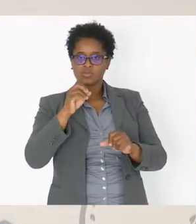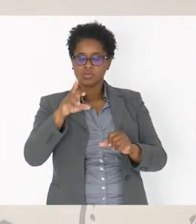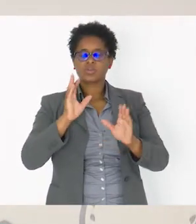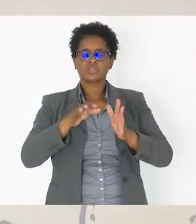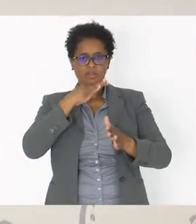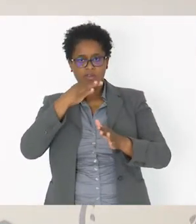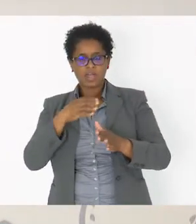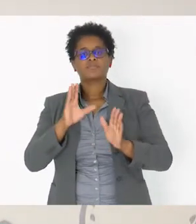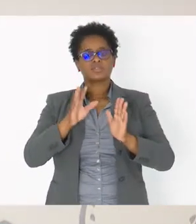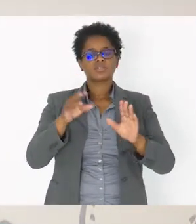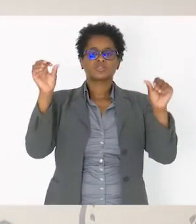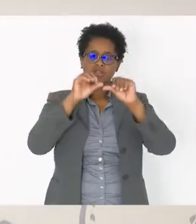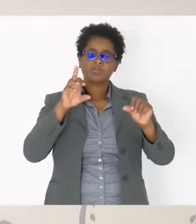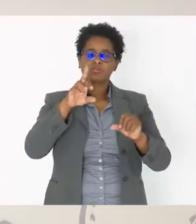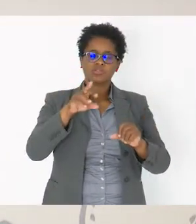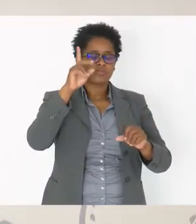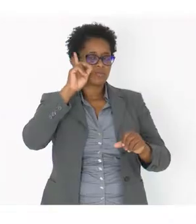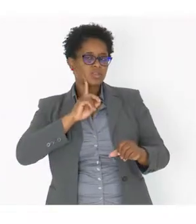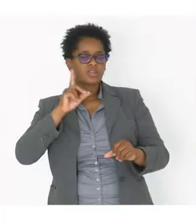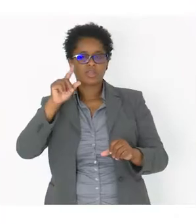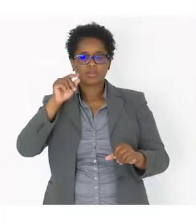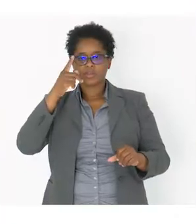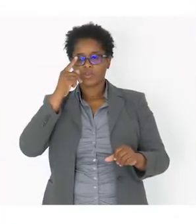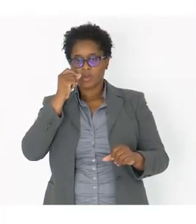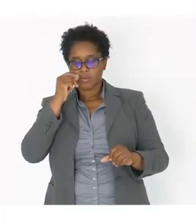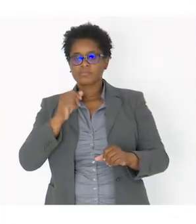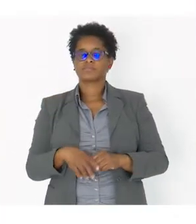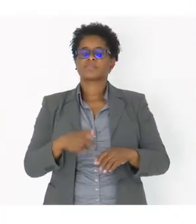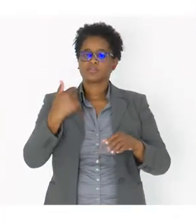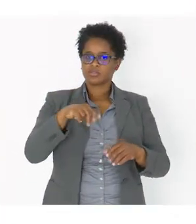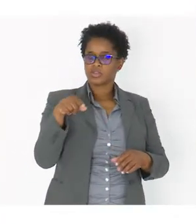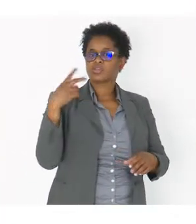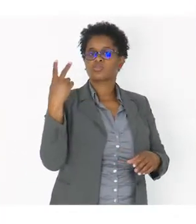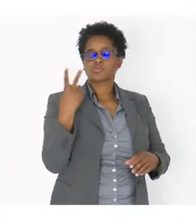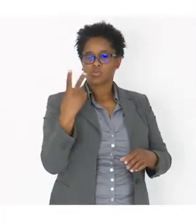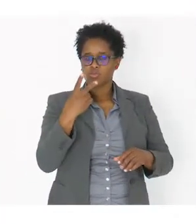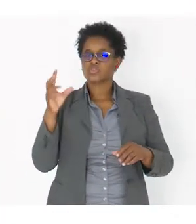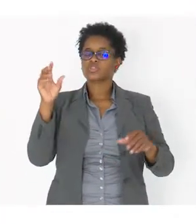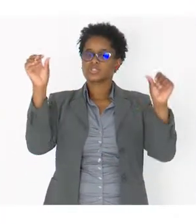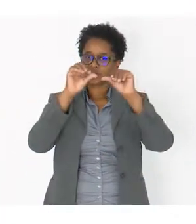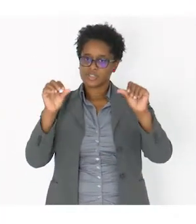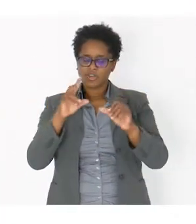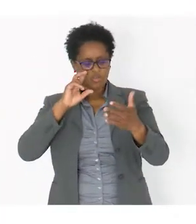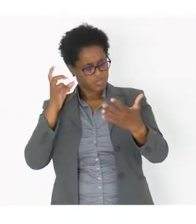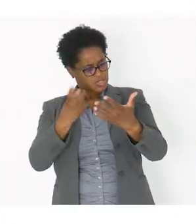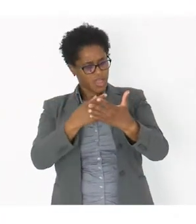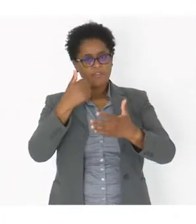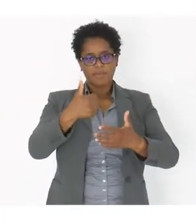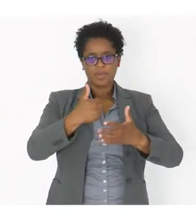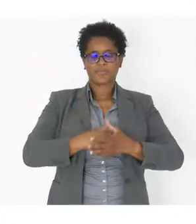sistema reprodutor masculino e feminino. Temos aqui dois sistemas. Observem